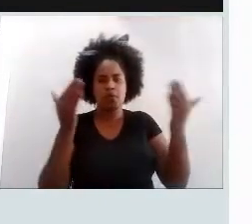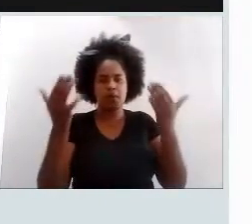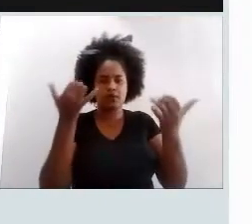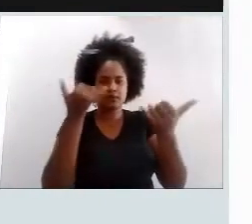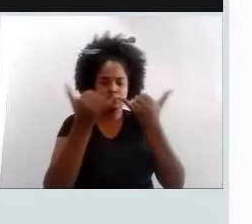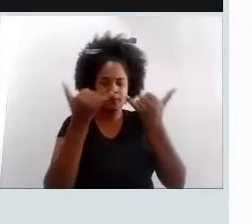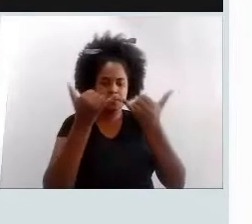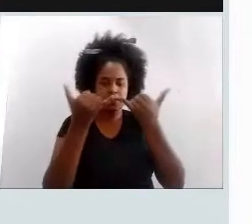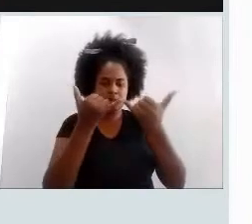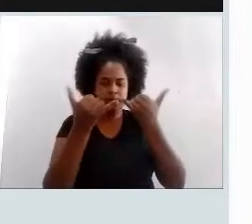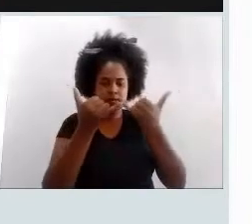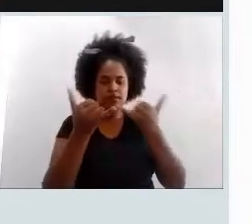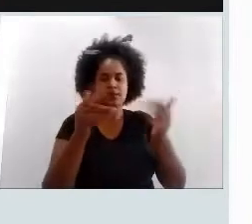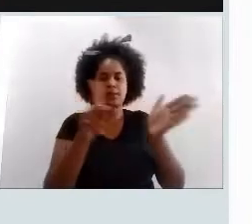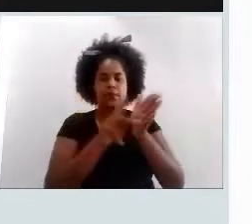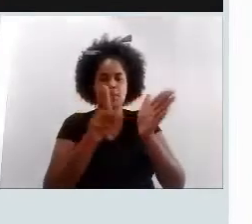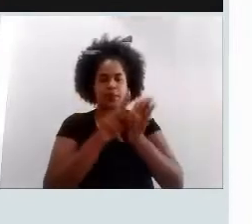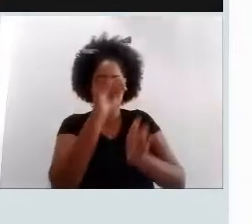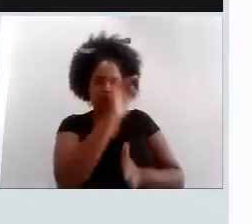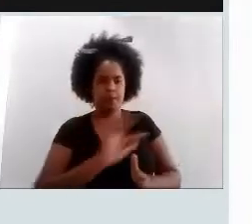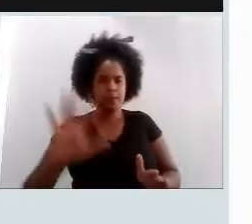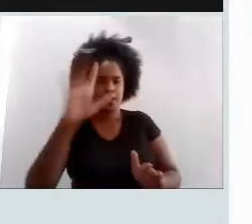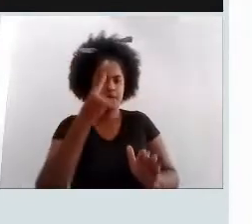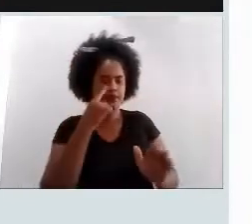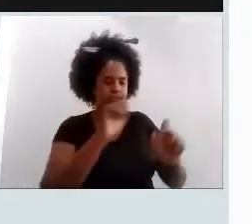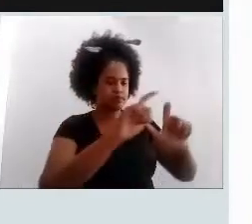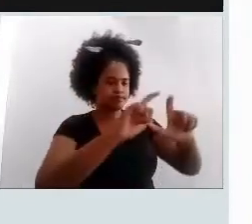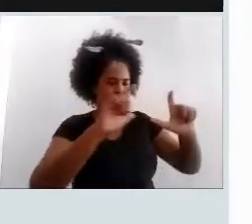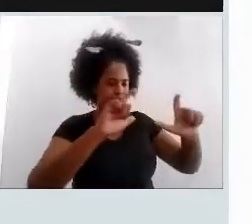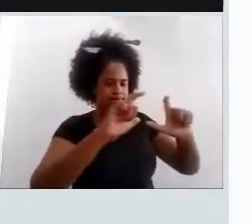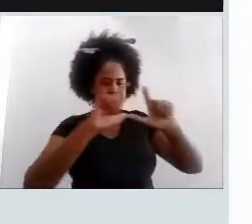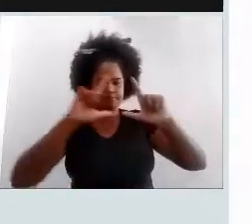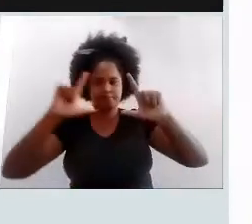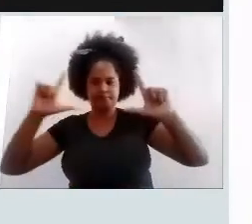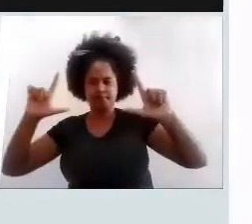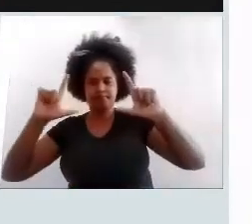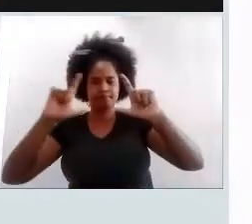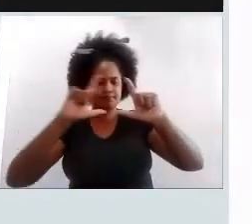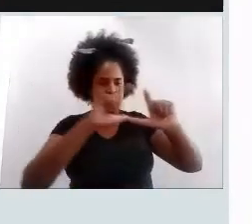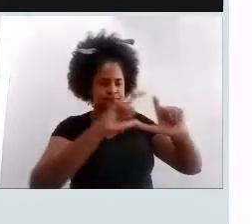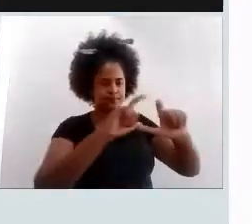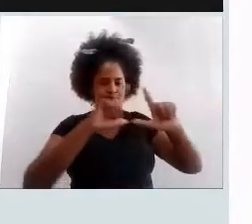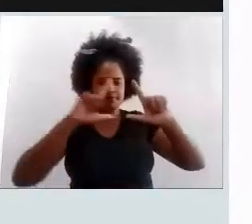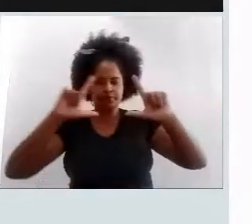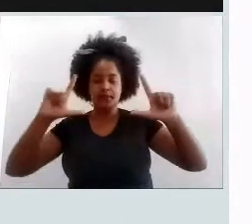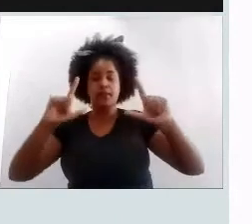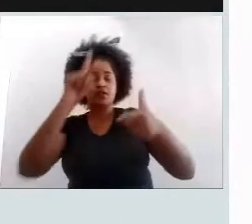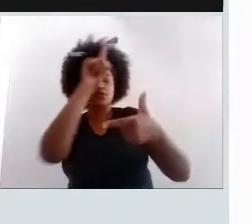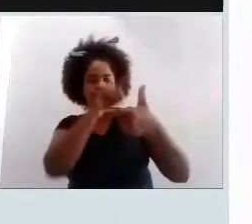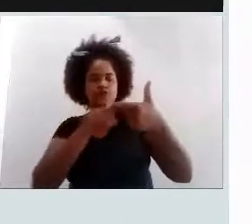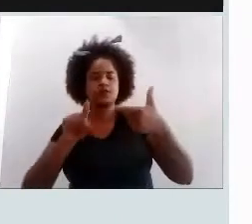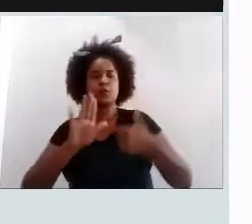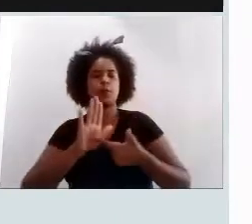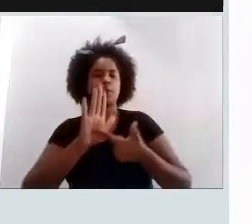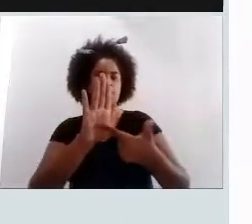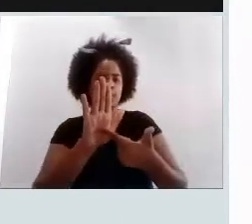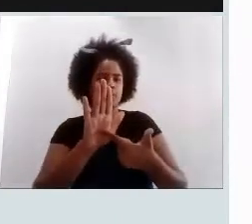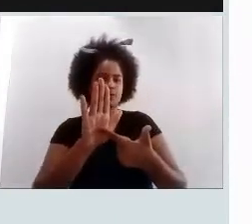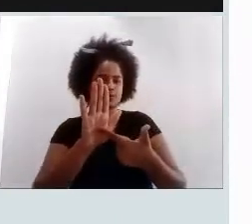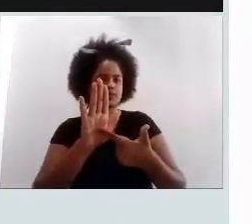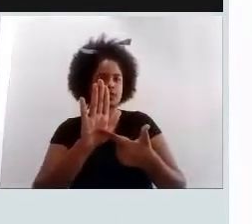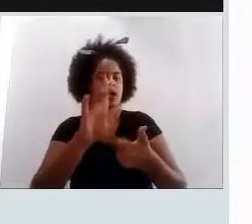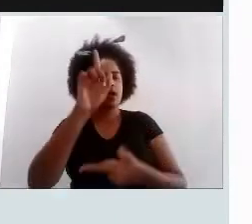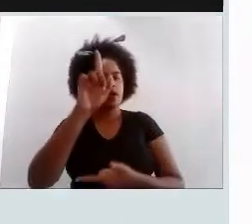figura. Justamente isso, certo? Essa divisão ela vai apontar isso, a razão